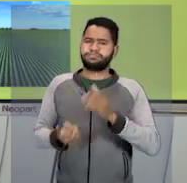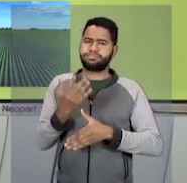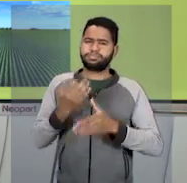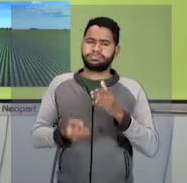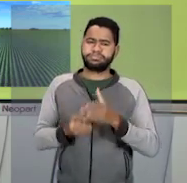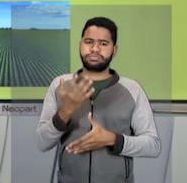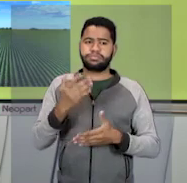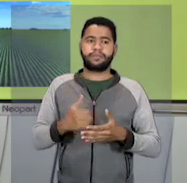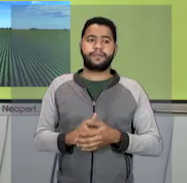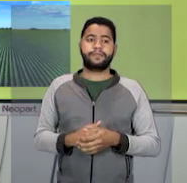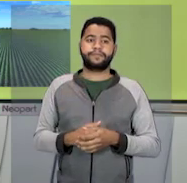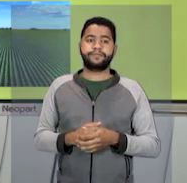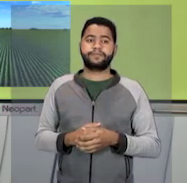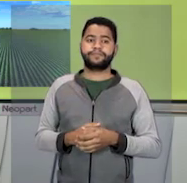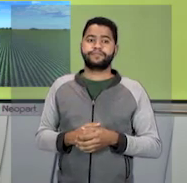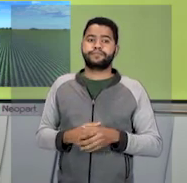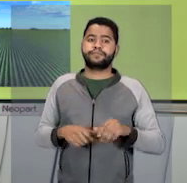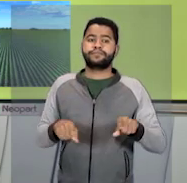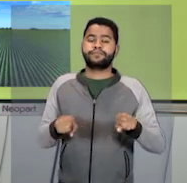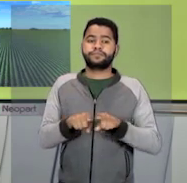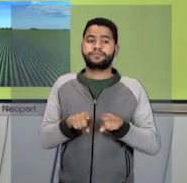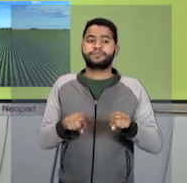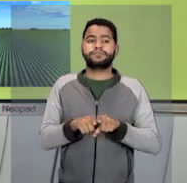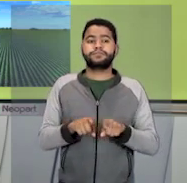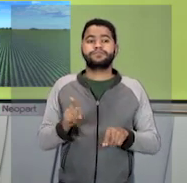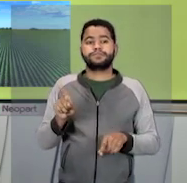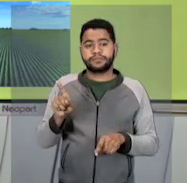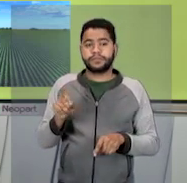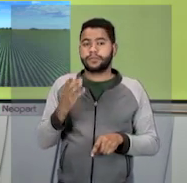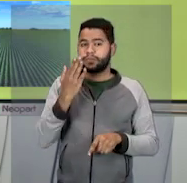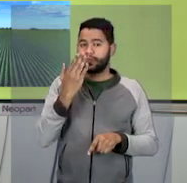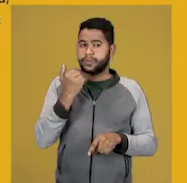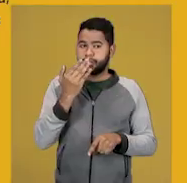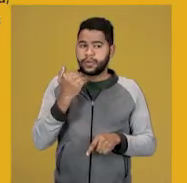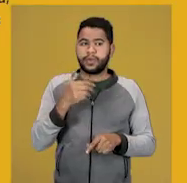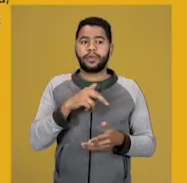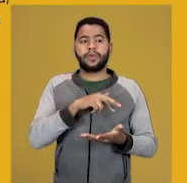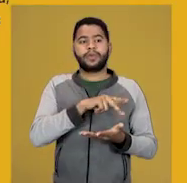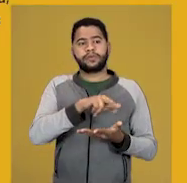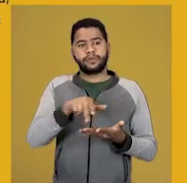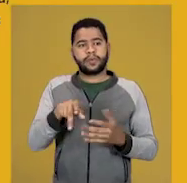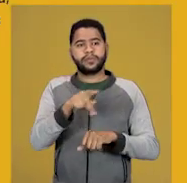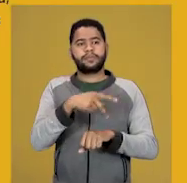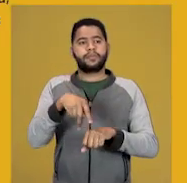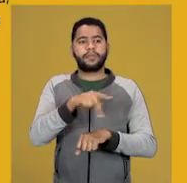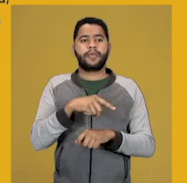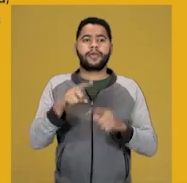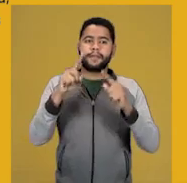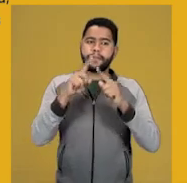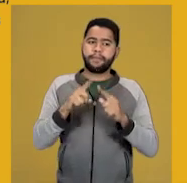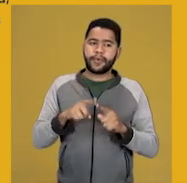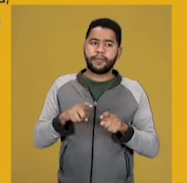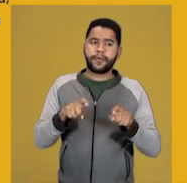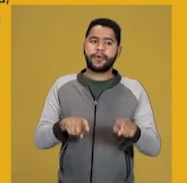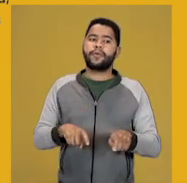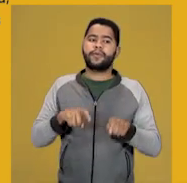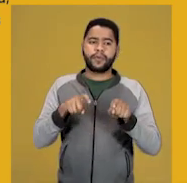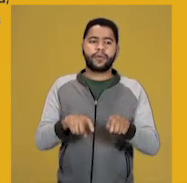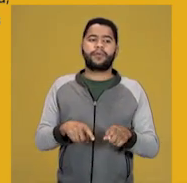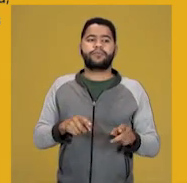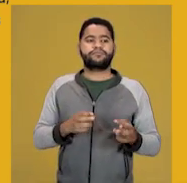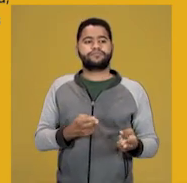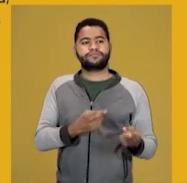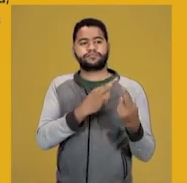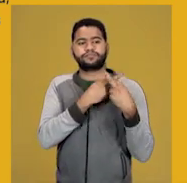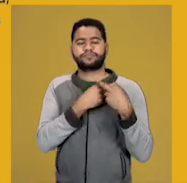tá? E olha lá, ó. Além desses gêneros alimentícios, em diversos países, esse tipo de propriedade rural é responsável